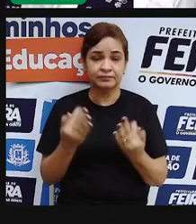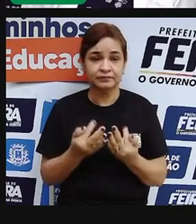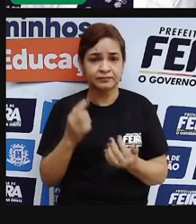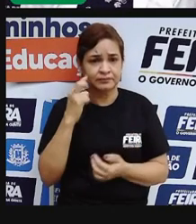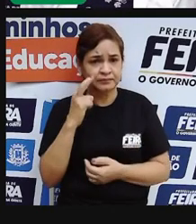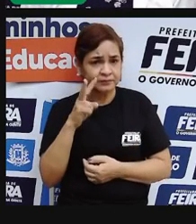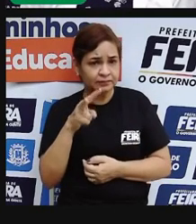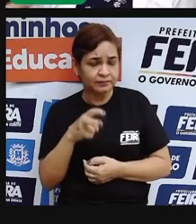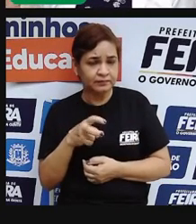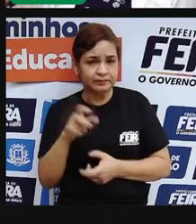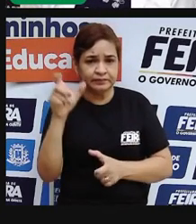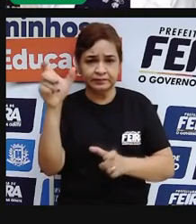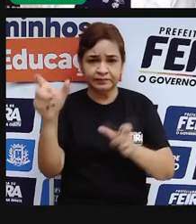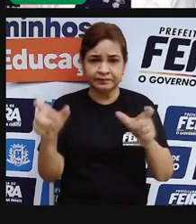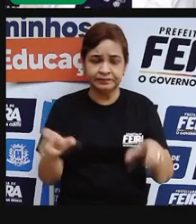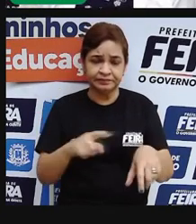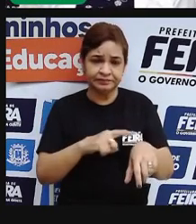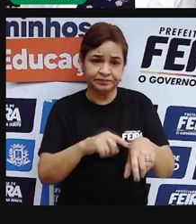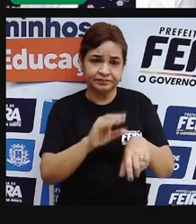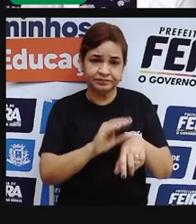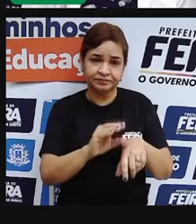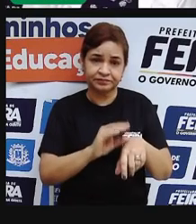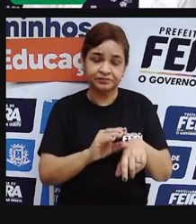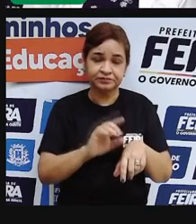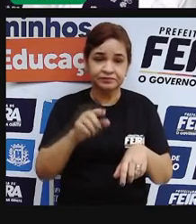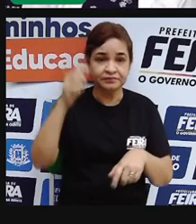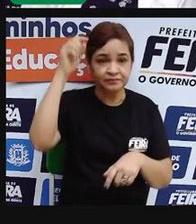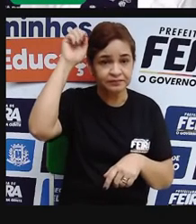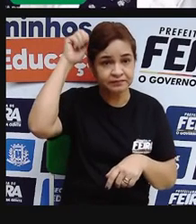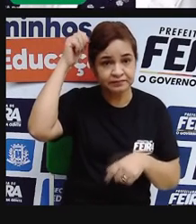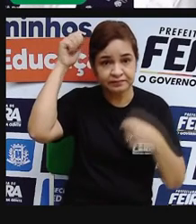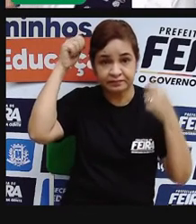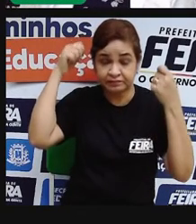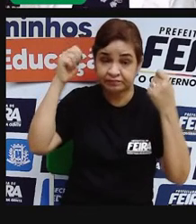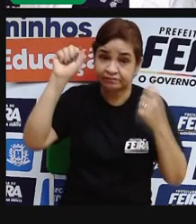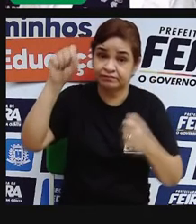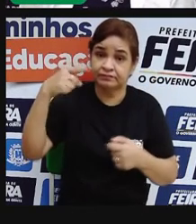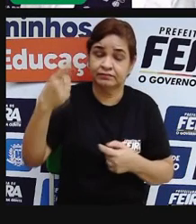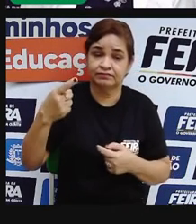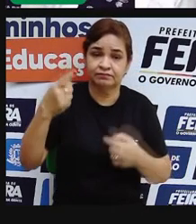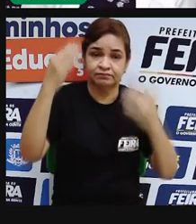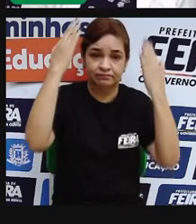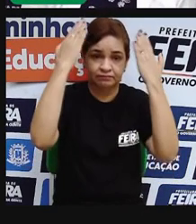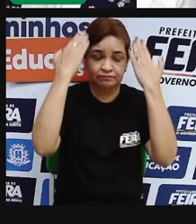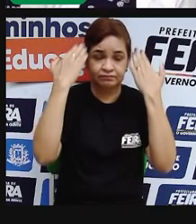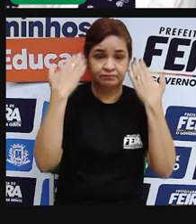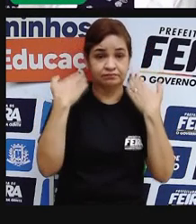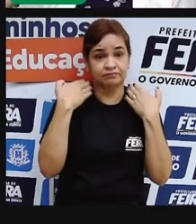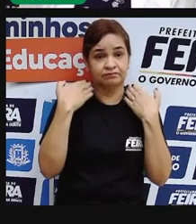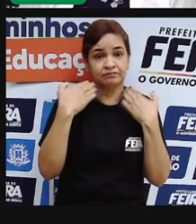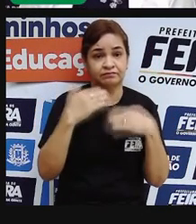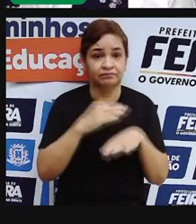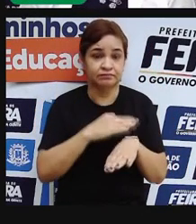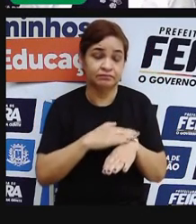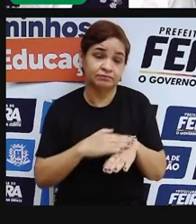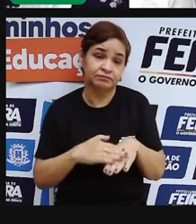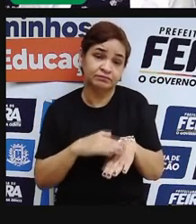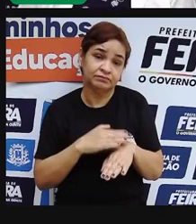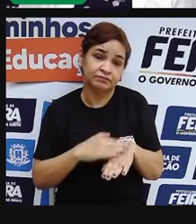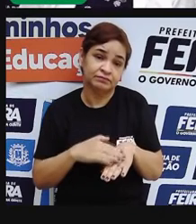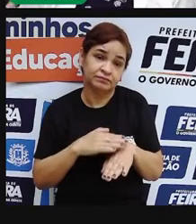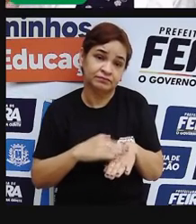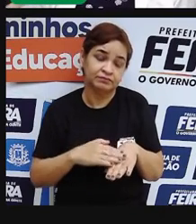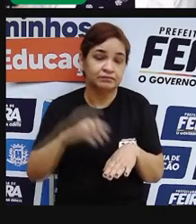você encontra indivíduos que tem a pele clara o cabelo mais crespo ou contrário a pele mais escura o cabelo mais